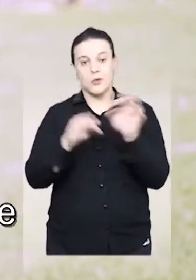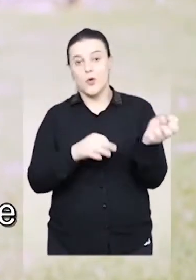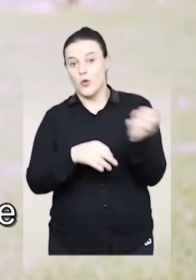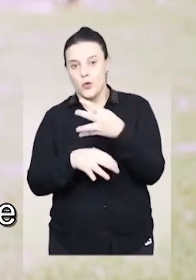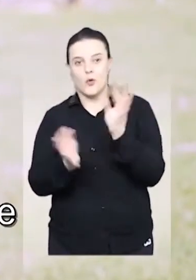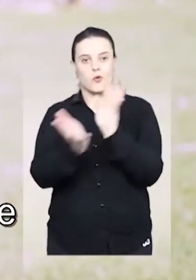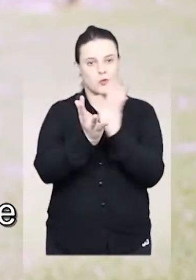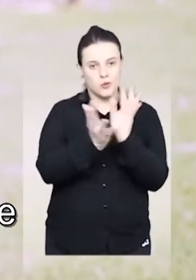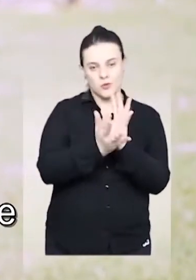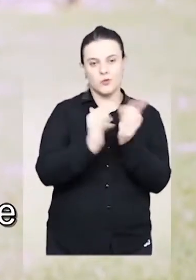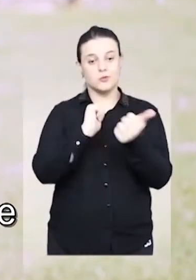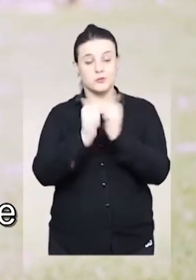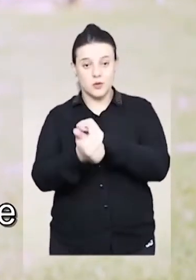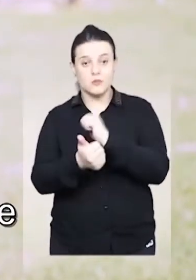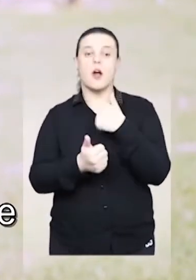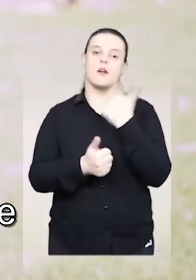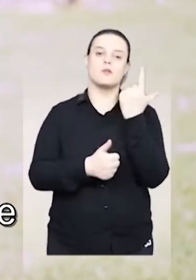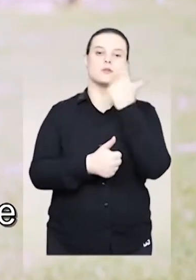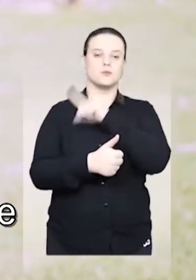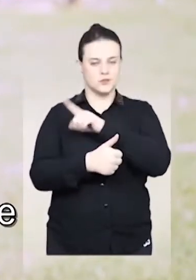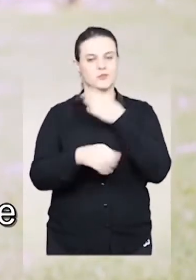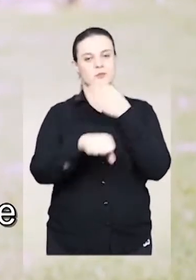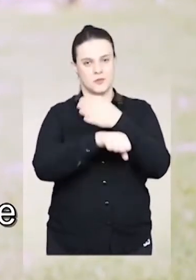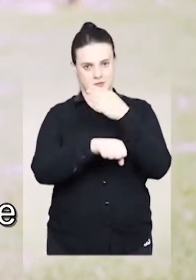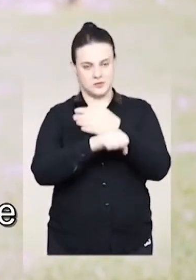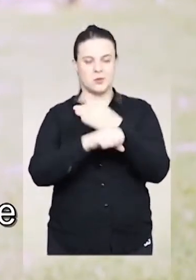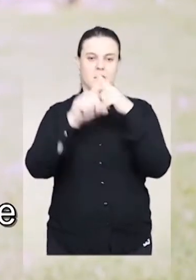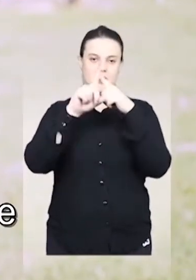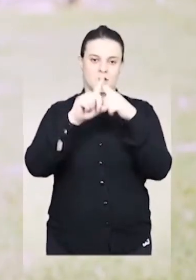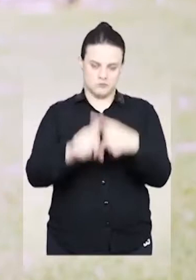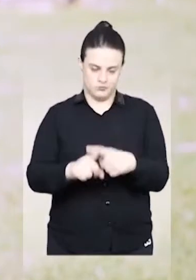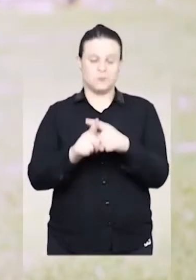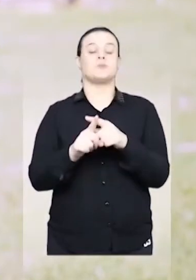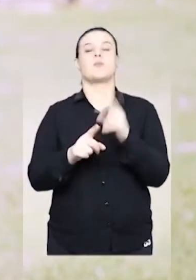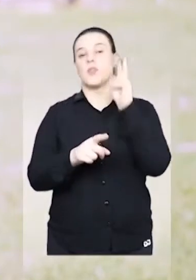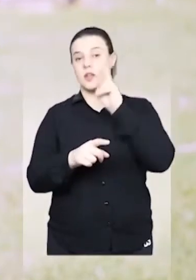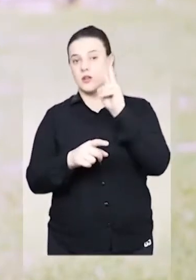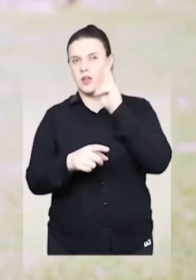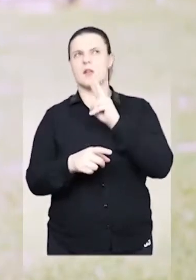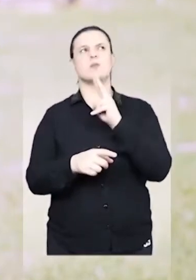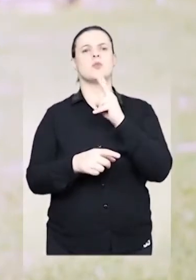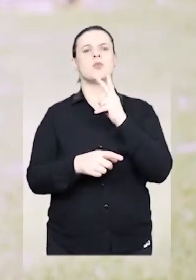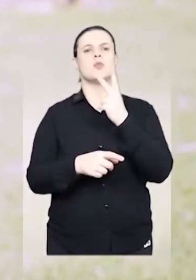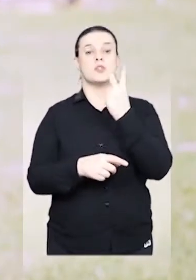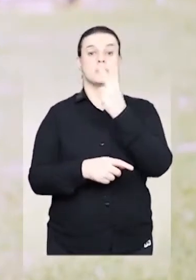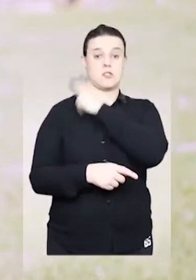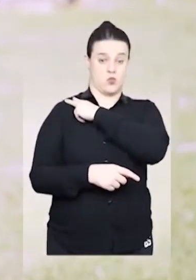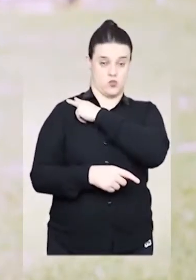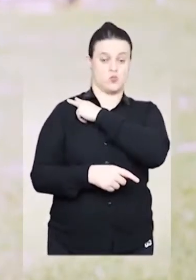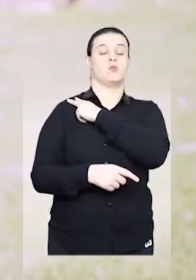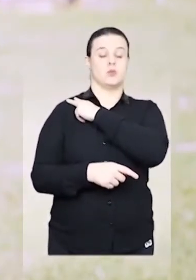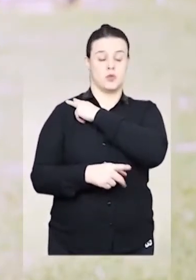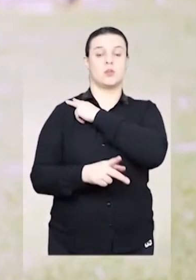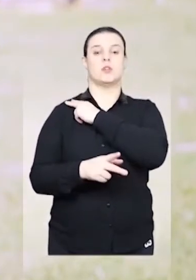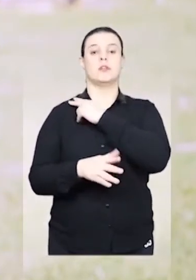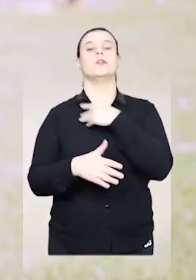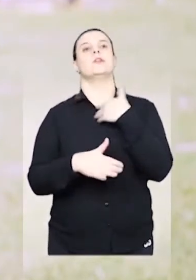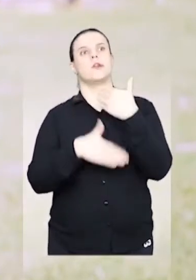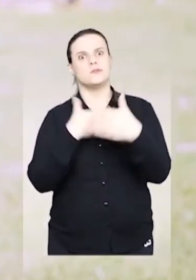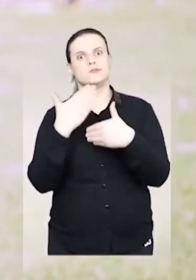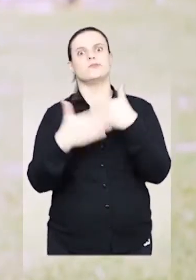nova categoria, um esporte, e aí eu pude finalmente competir. Eu lembro que foi no segundo ano do ensino médio já, então